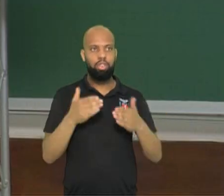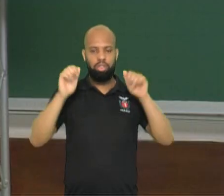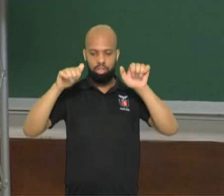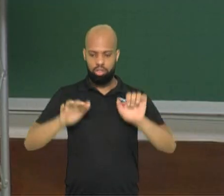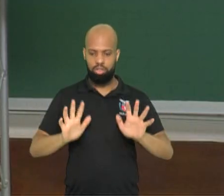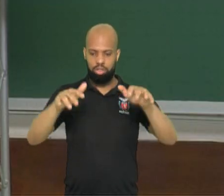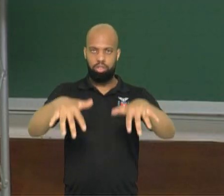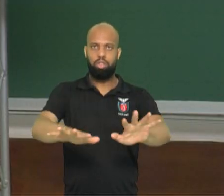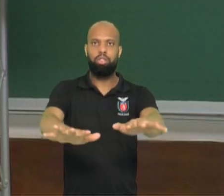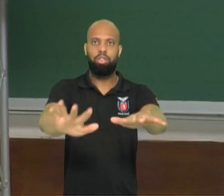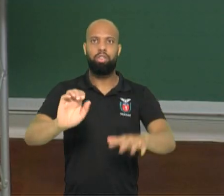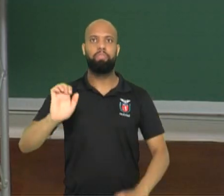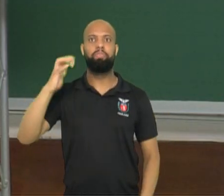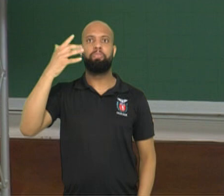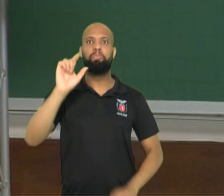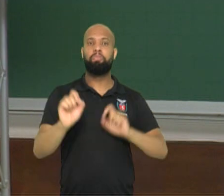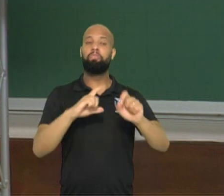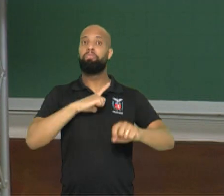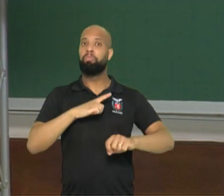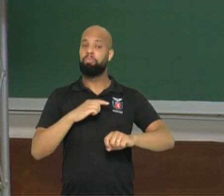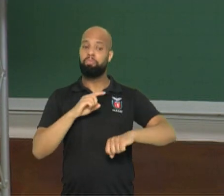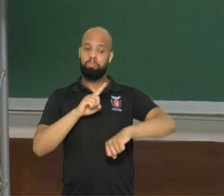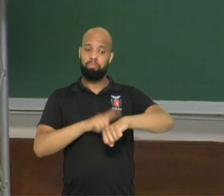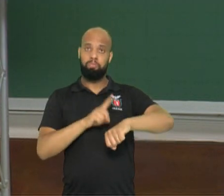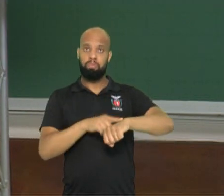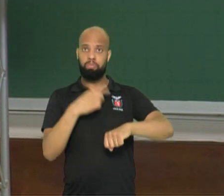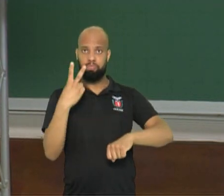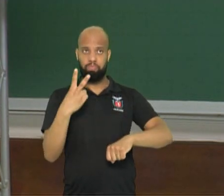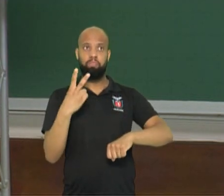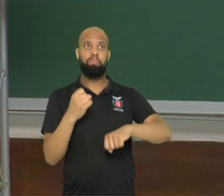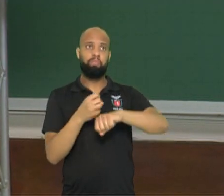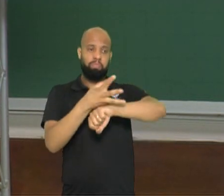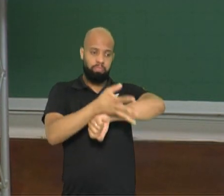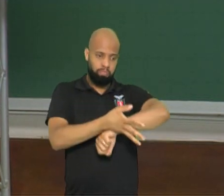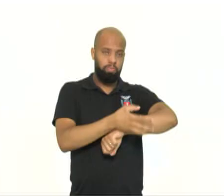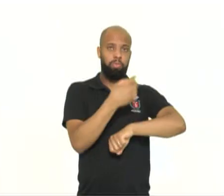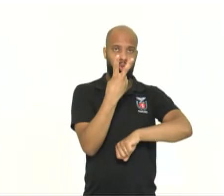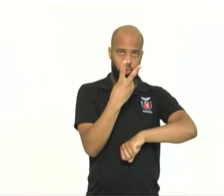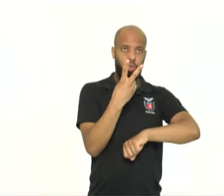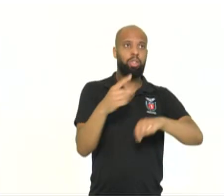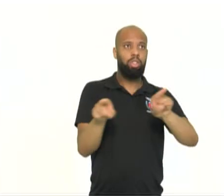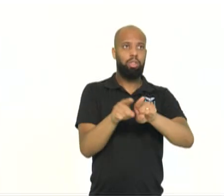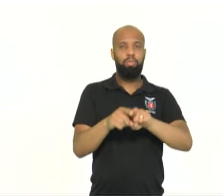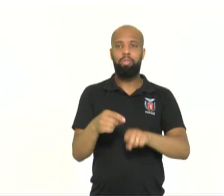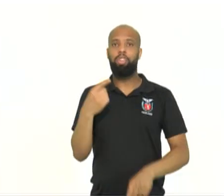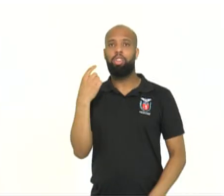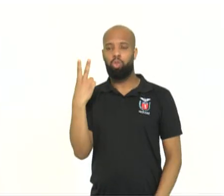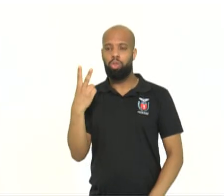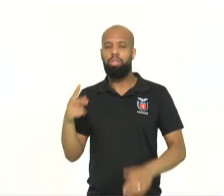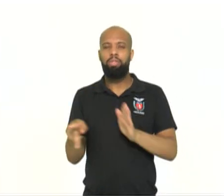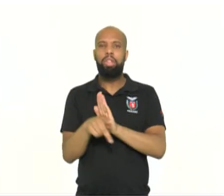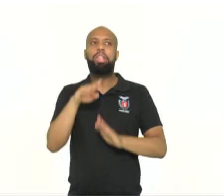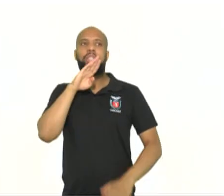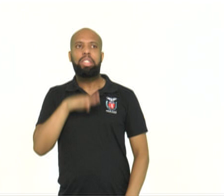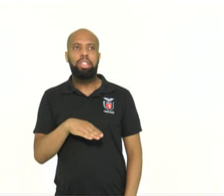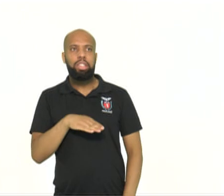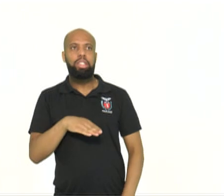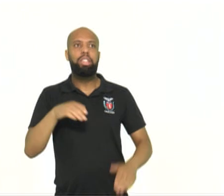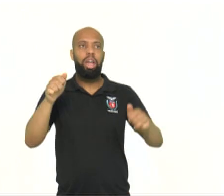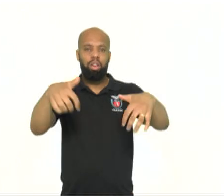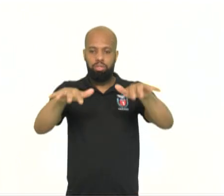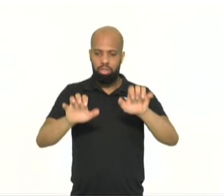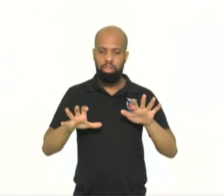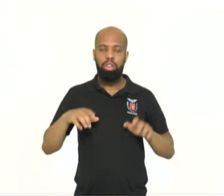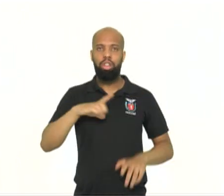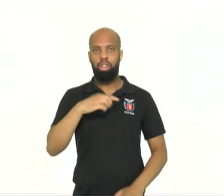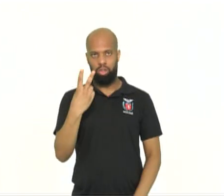alta acontece em 2 momentos, às 2 horas e às 14 horas. E a maré baixa acontece em 2 momentos, às 8 e às 20. Então, você